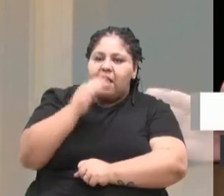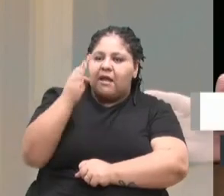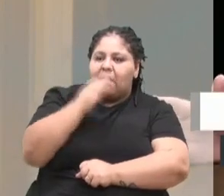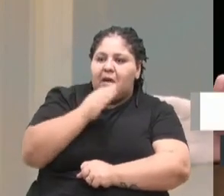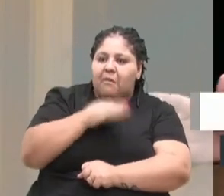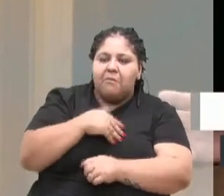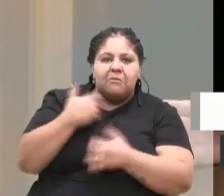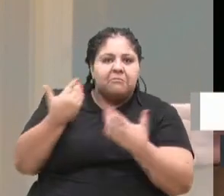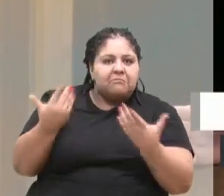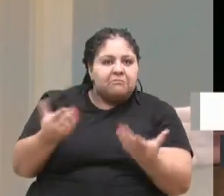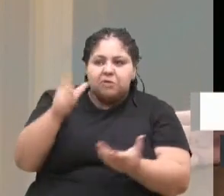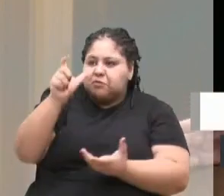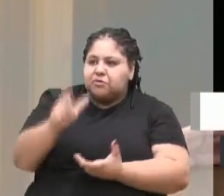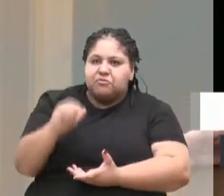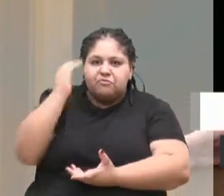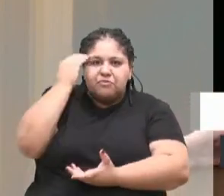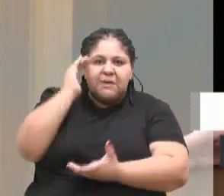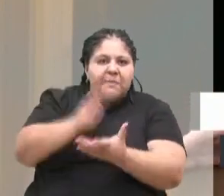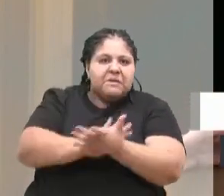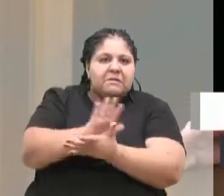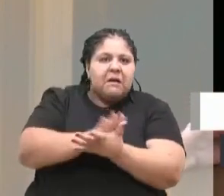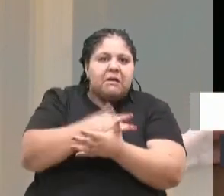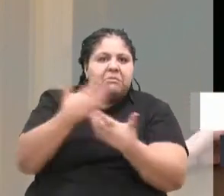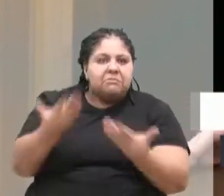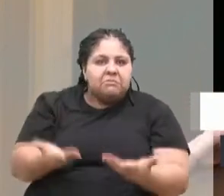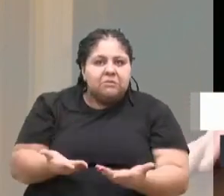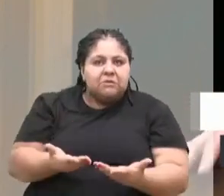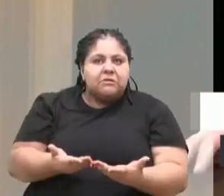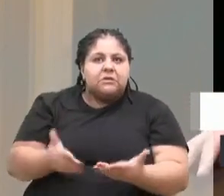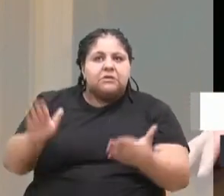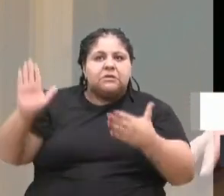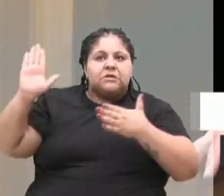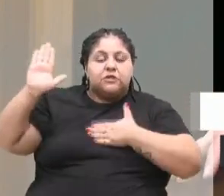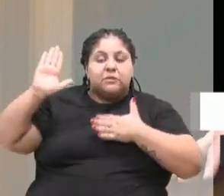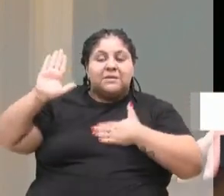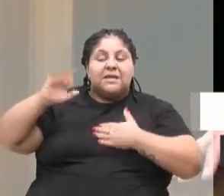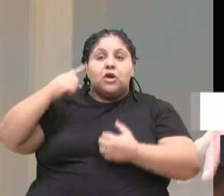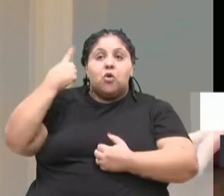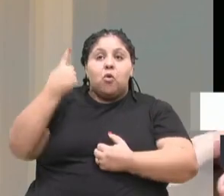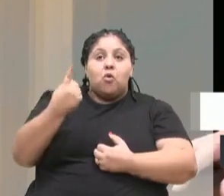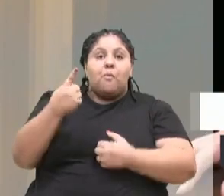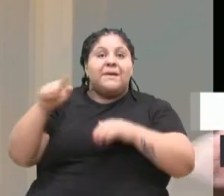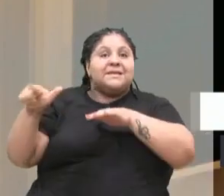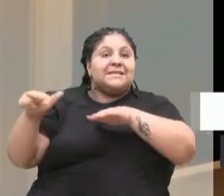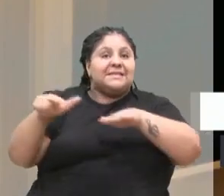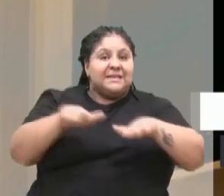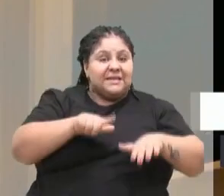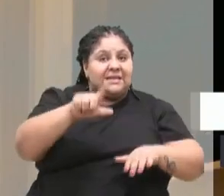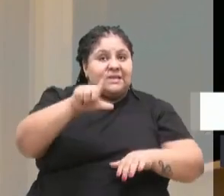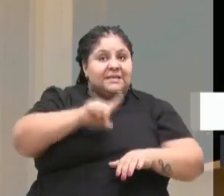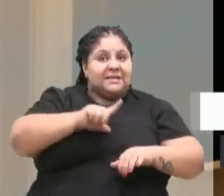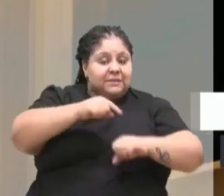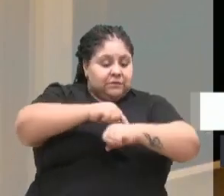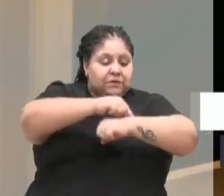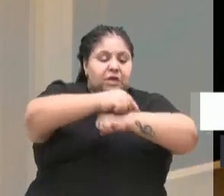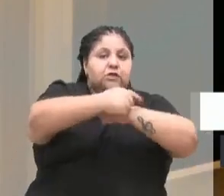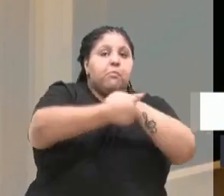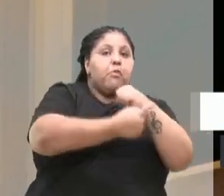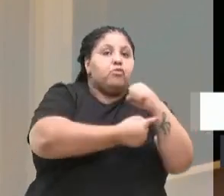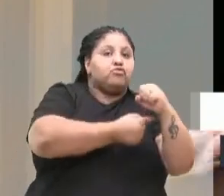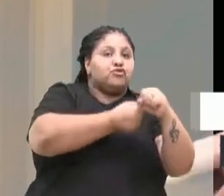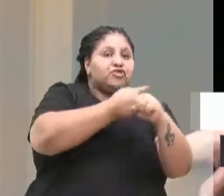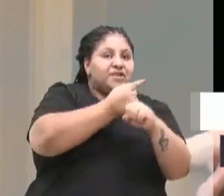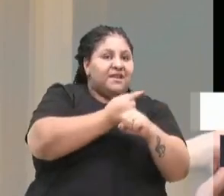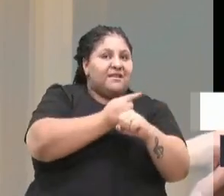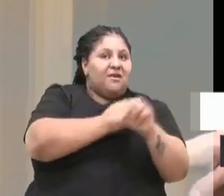ninguém sabe o que é. Daí eles prometeram que dentro de uma semana agora terá as pulseiras marcadas com a